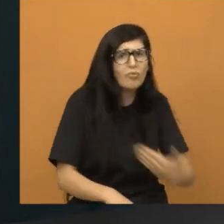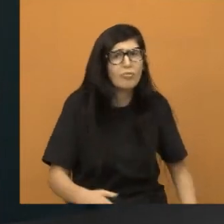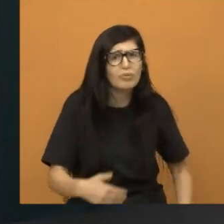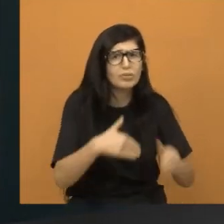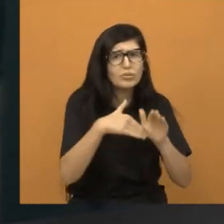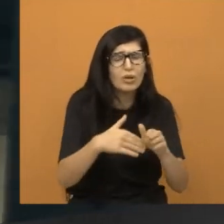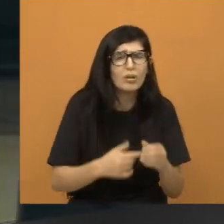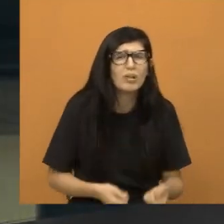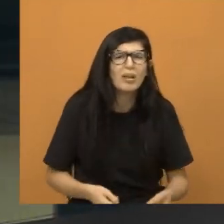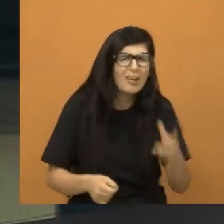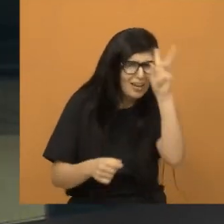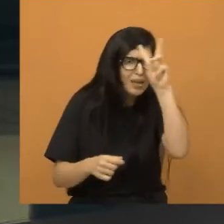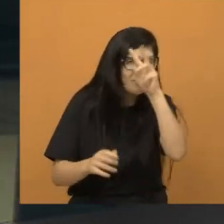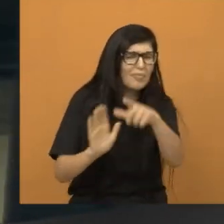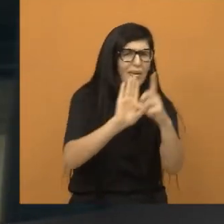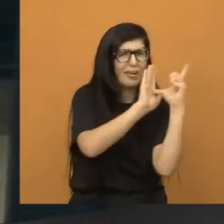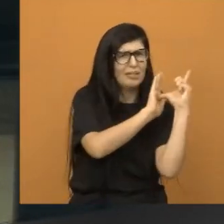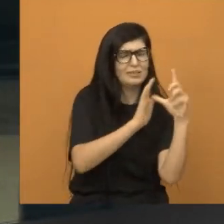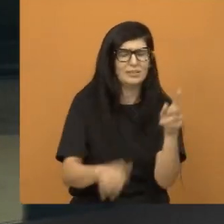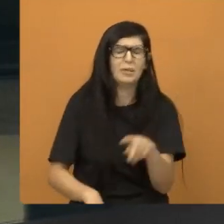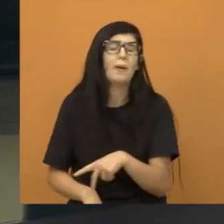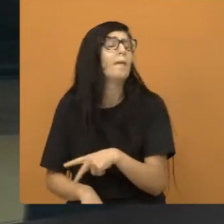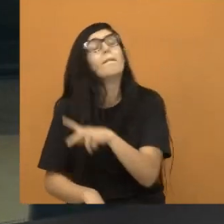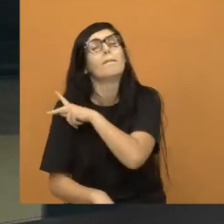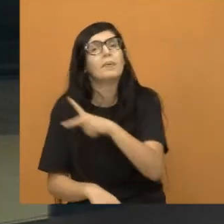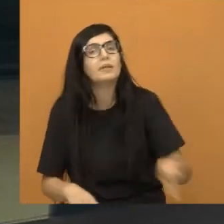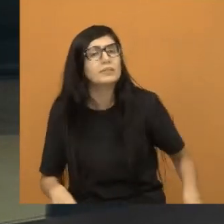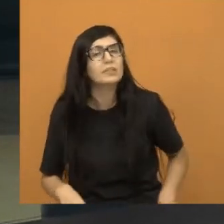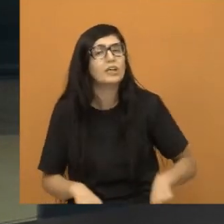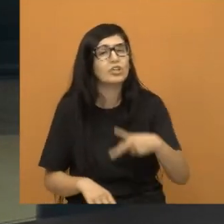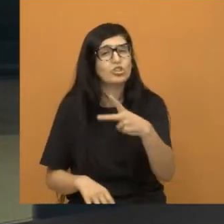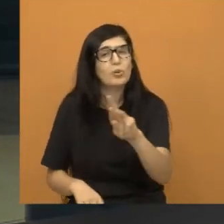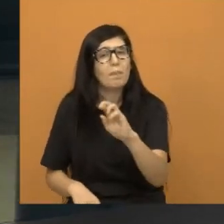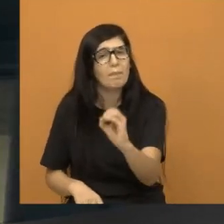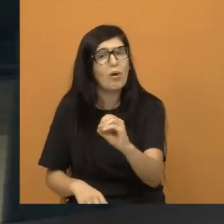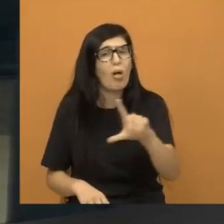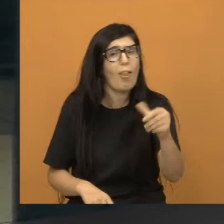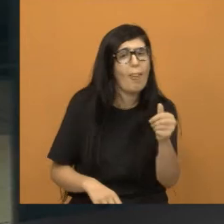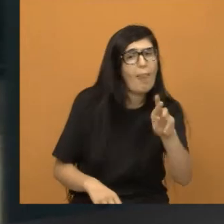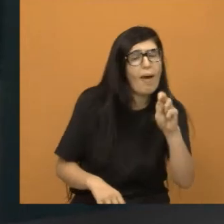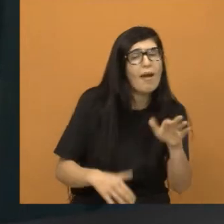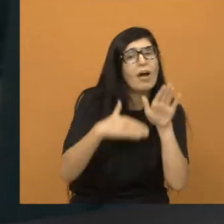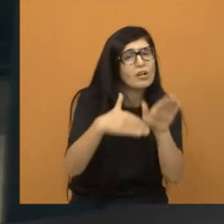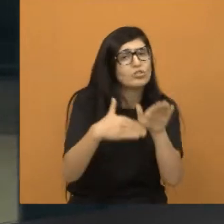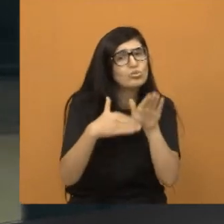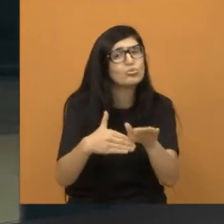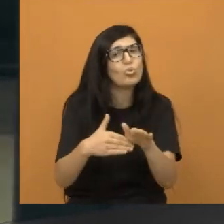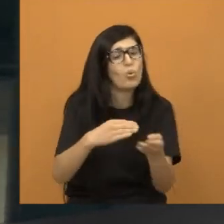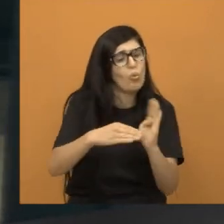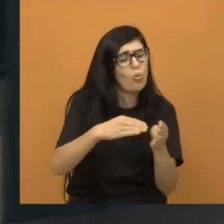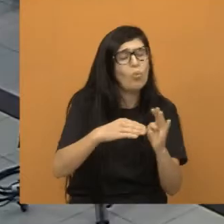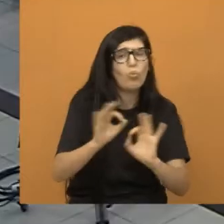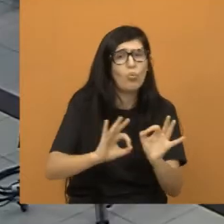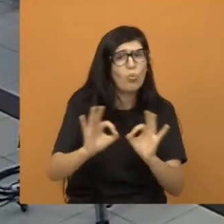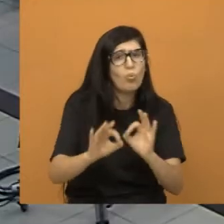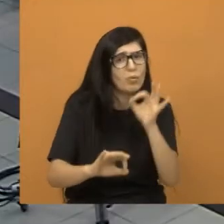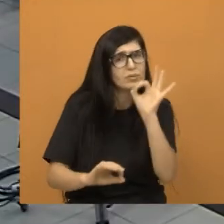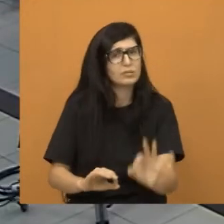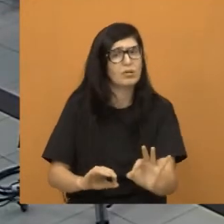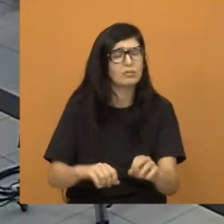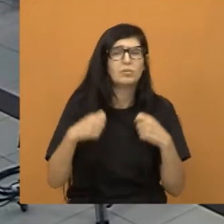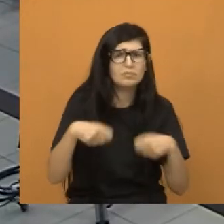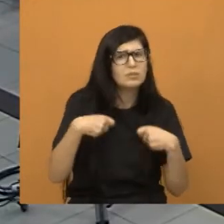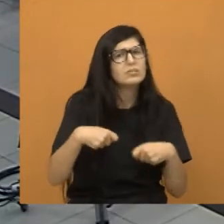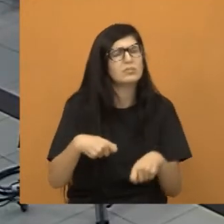presidente da Fundação Prolar, que criou uma regra lá que ajudou muitas pessoas na regularização dos bairros. Obrigado, vereador Arildo. Essa é